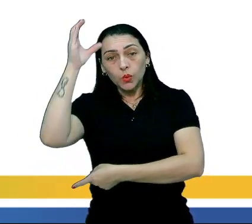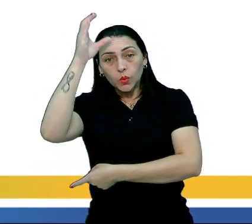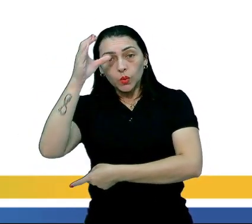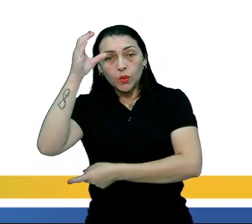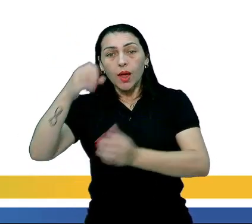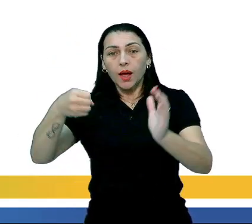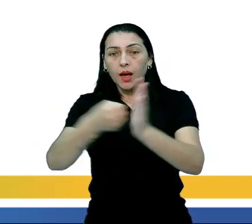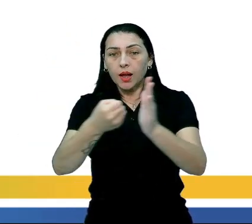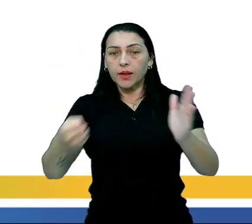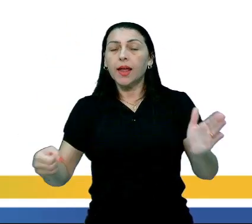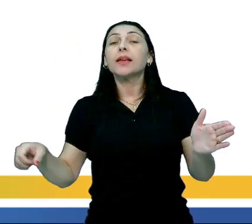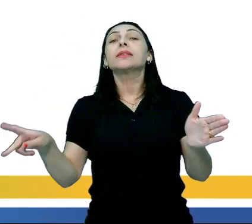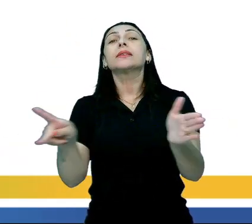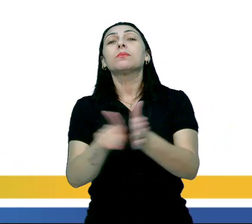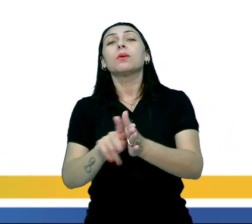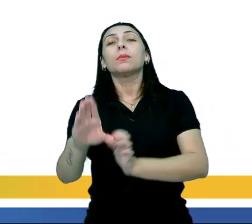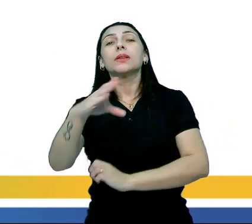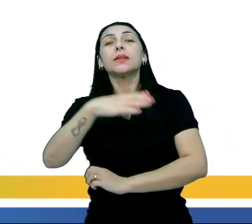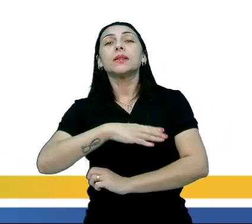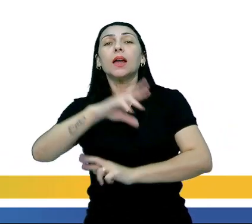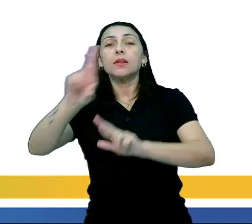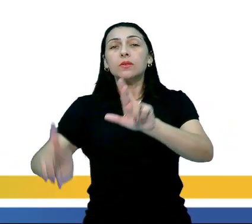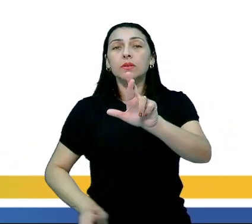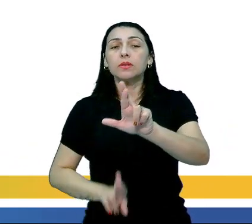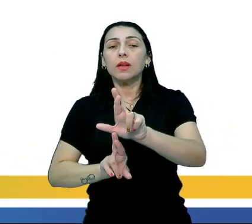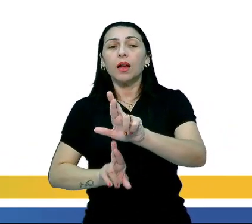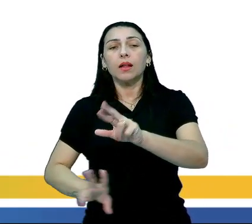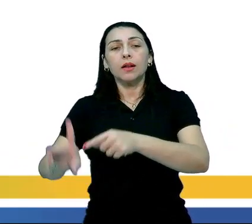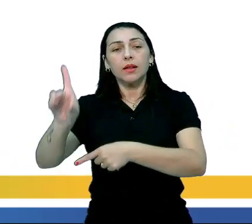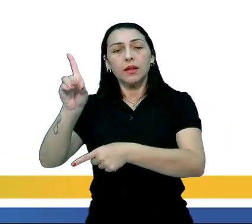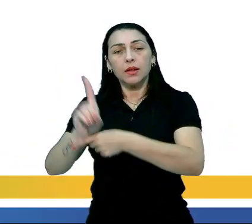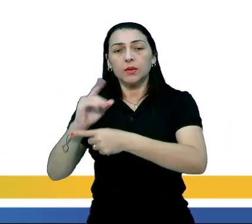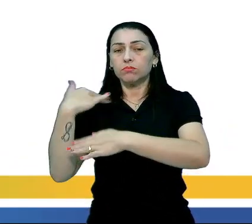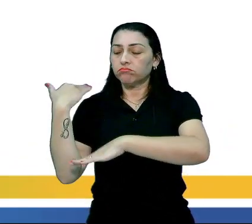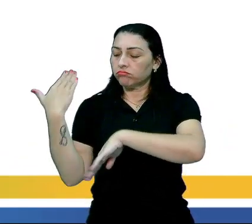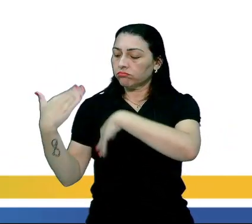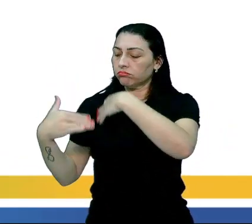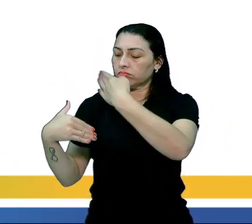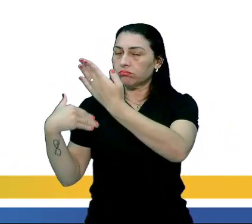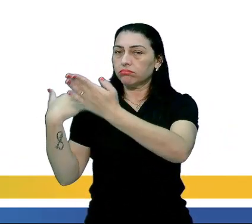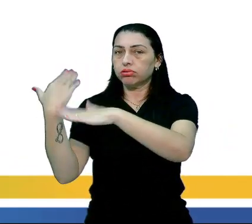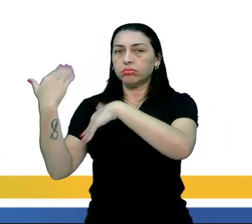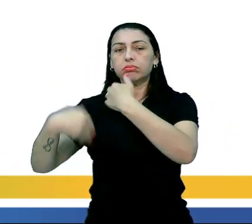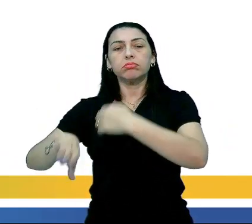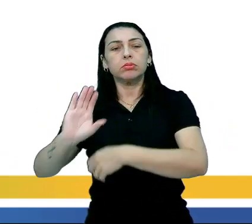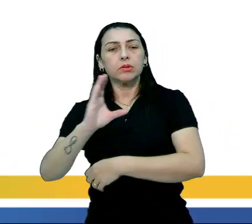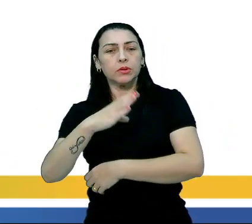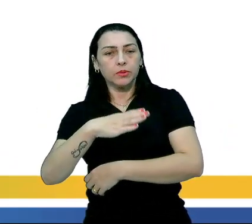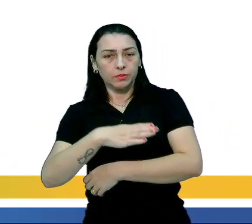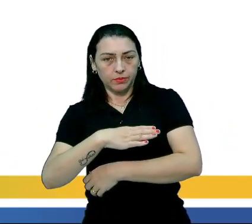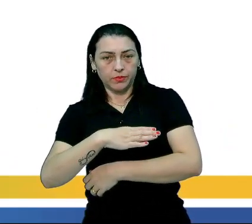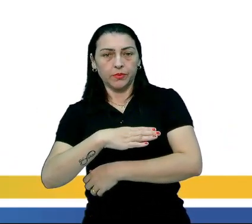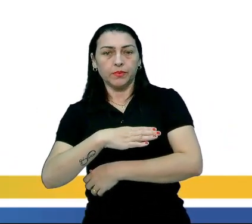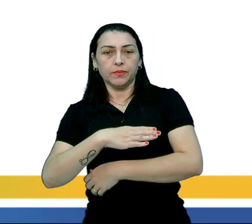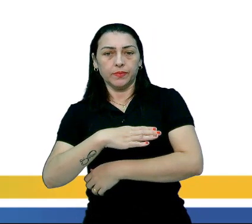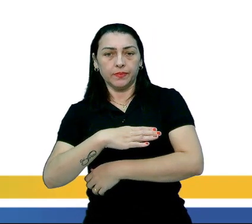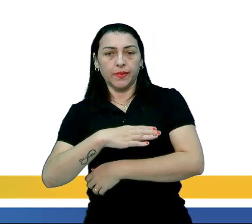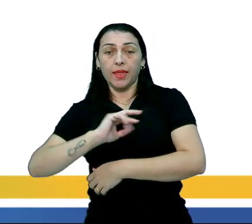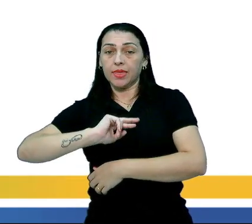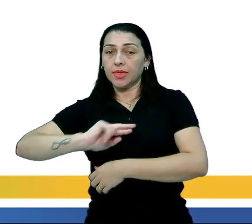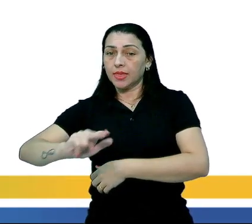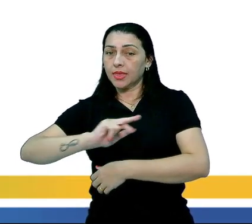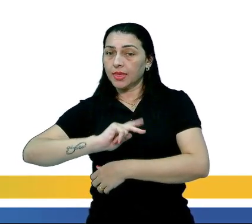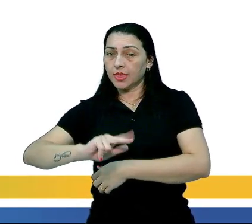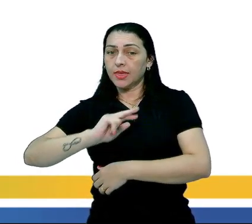é característico das cidades sustentáveis. D, desenvolvimento urbano